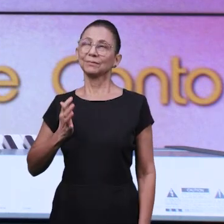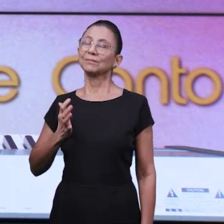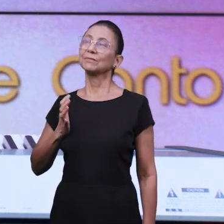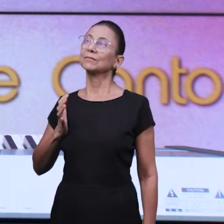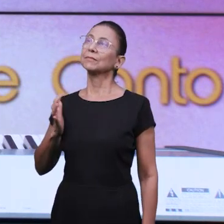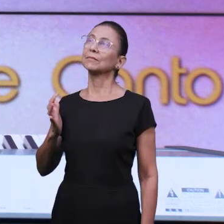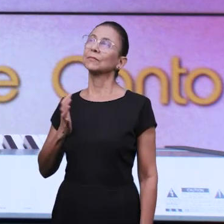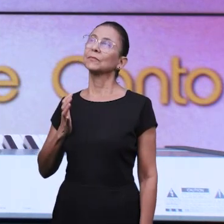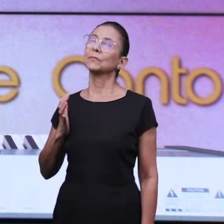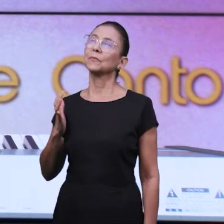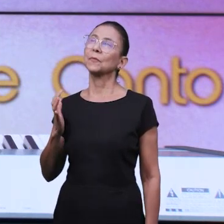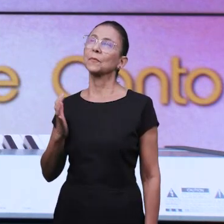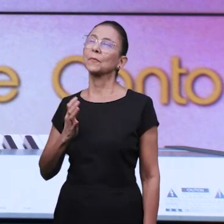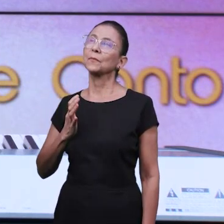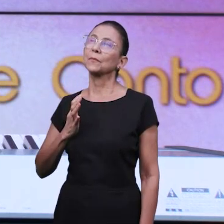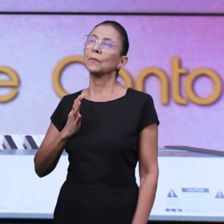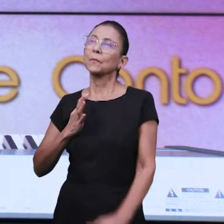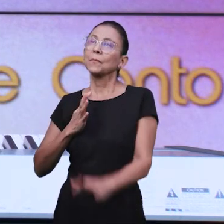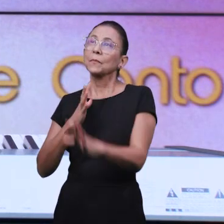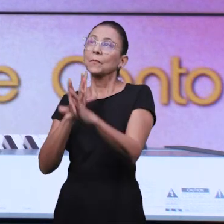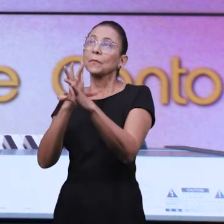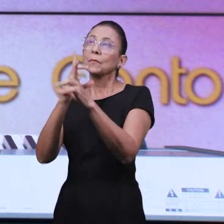riquezas que eu